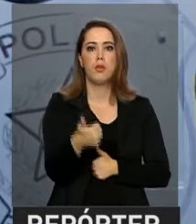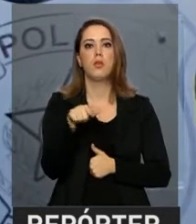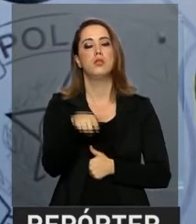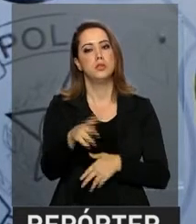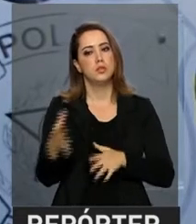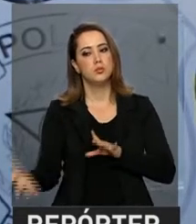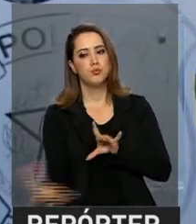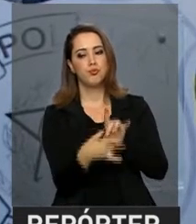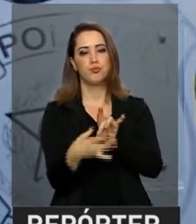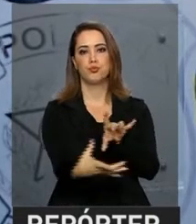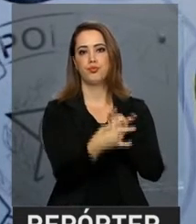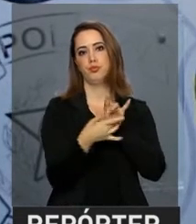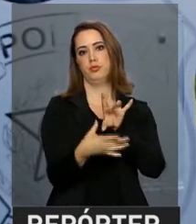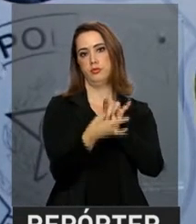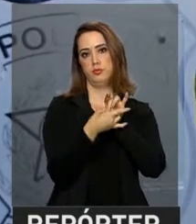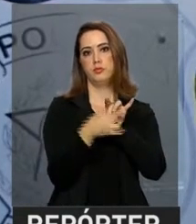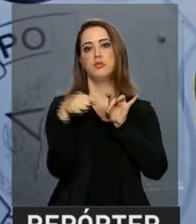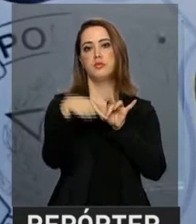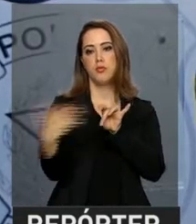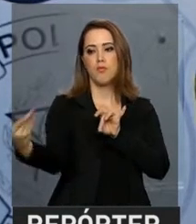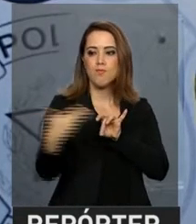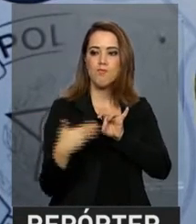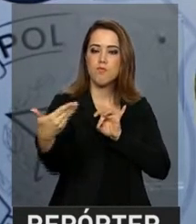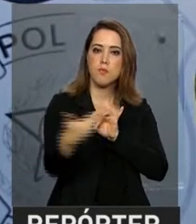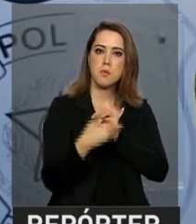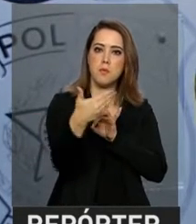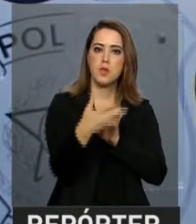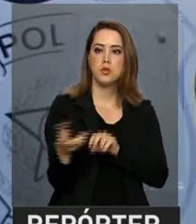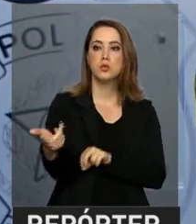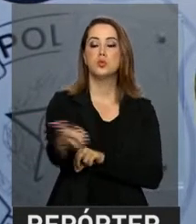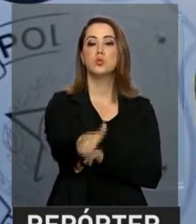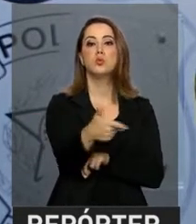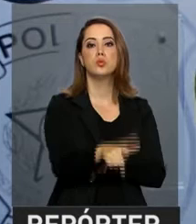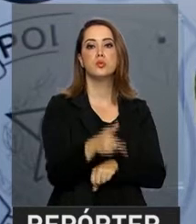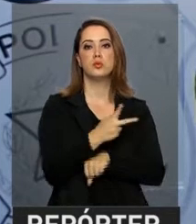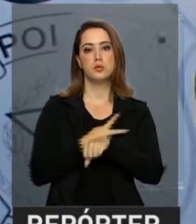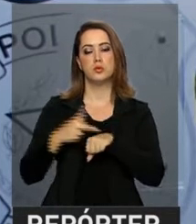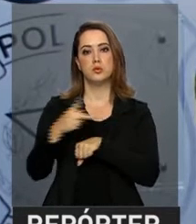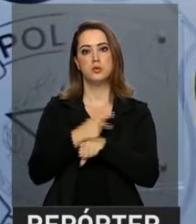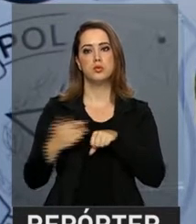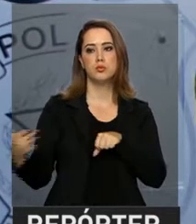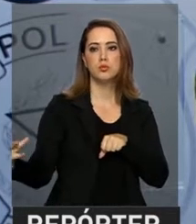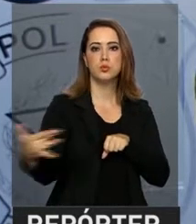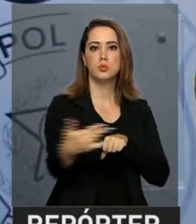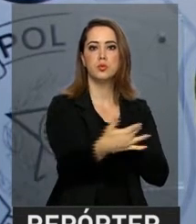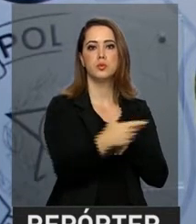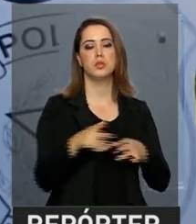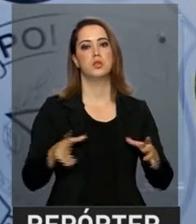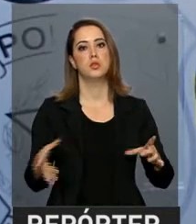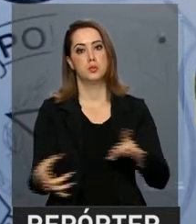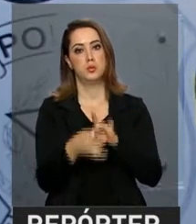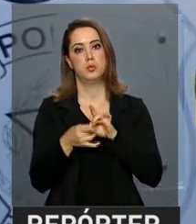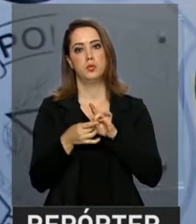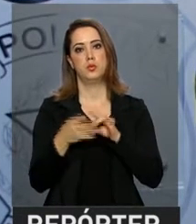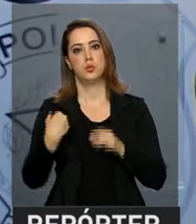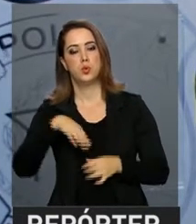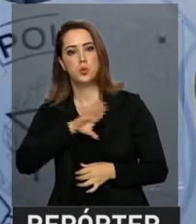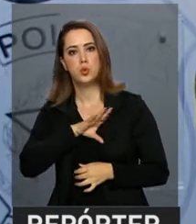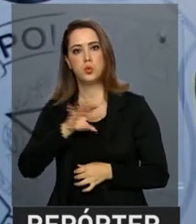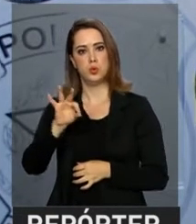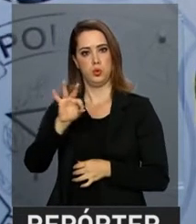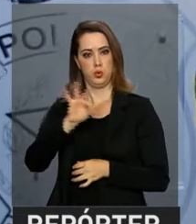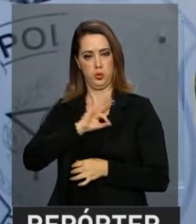dessa integração, no sentido de trazer vários países para cá, no sentido de levar nossos policiais federais